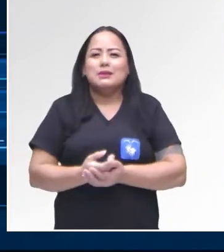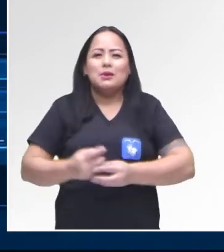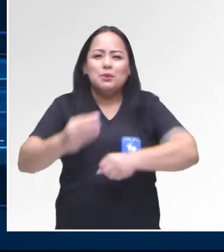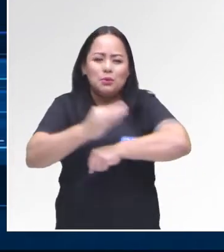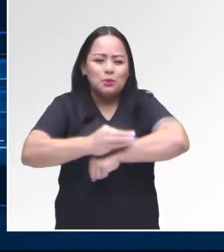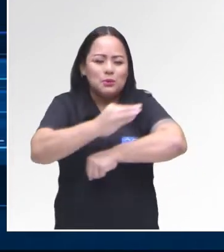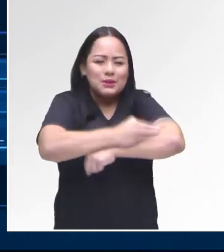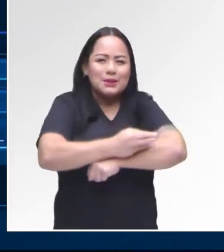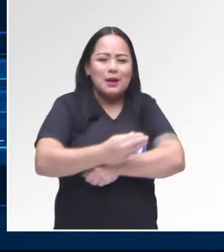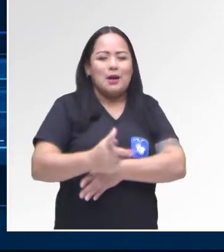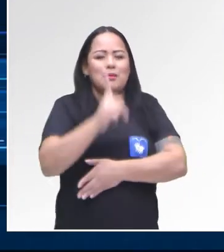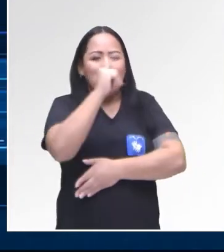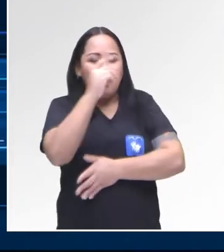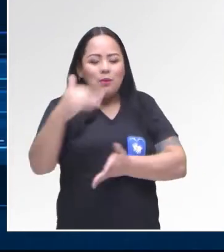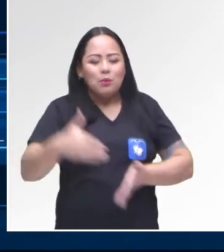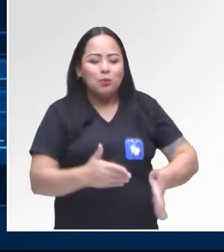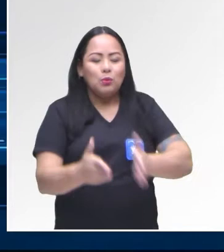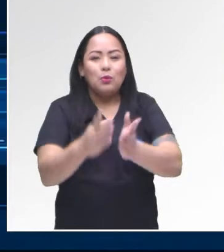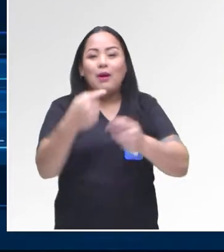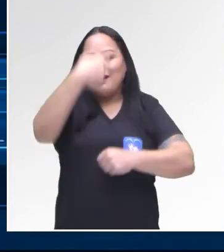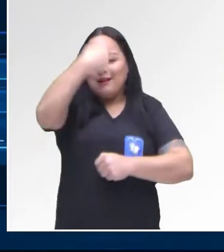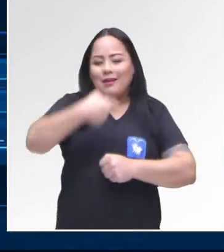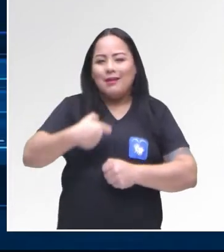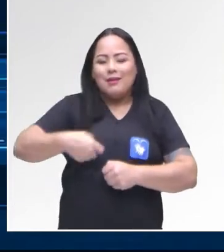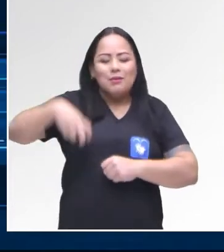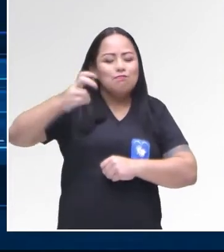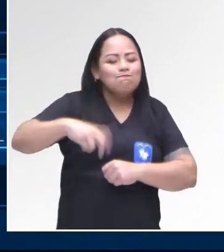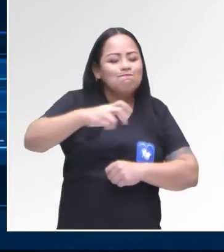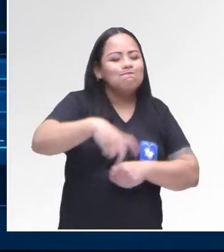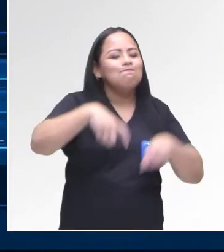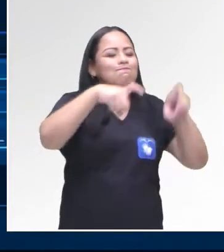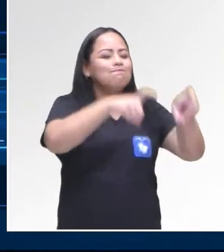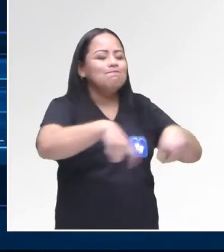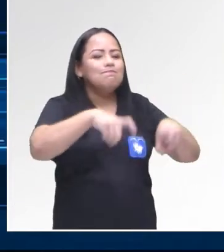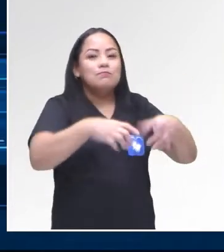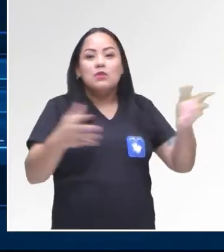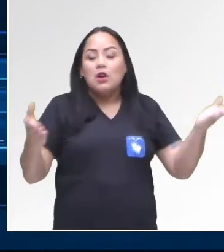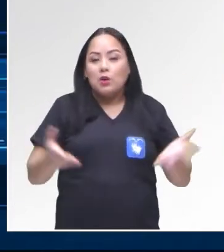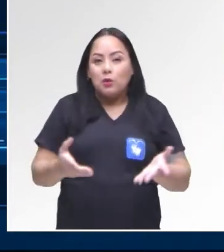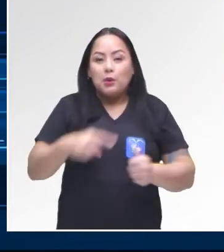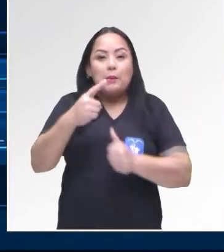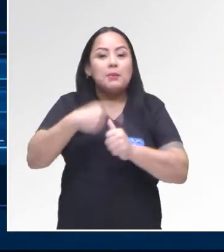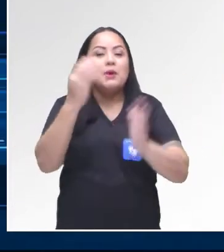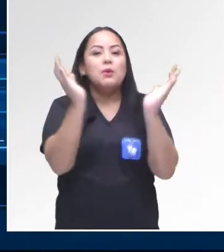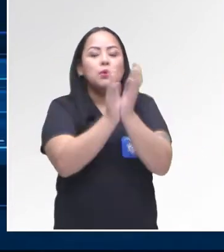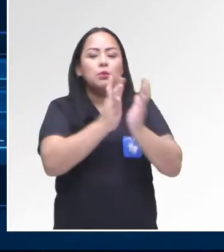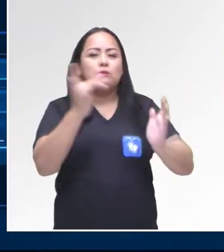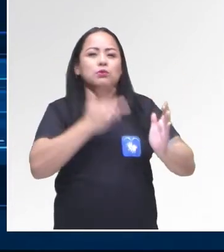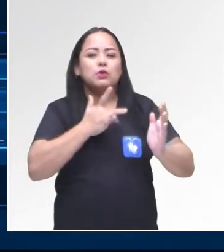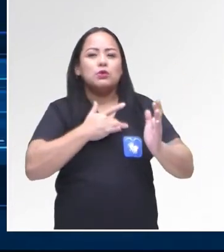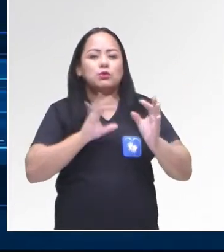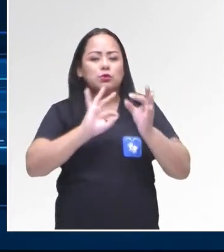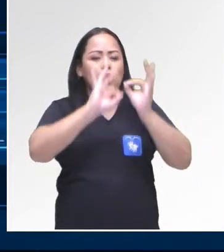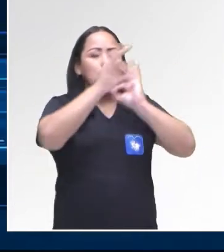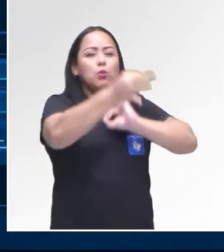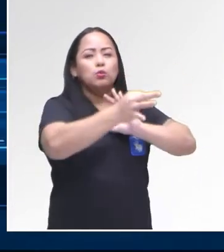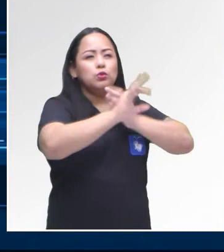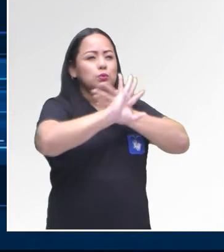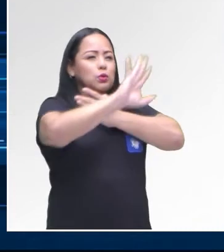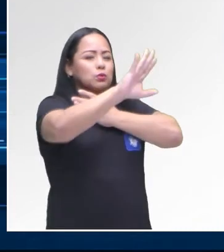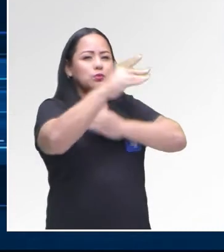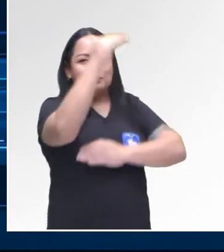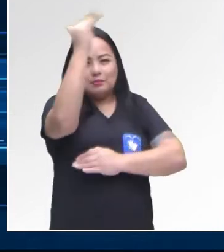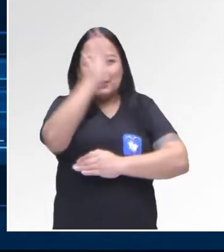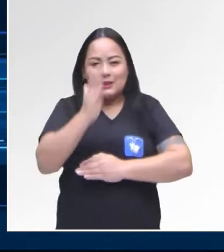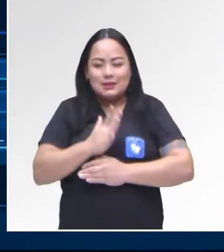caiu na lagoa, não é assim? Sou eu no caminho do meu sertão. E agora vem a primeira geração que está distante do Brasil.